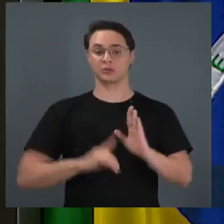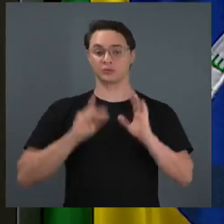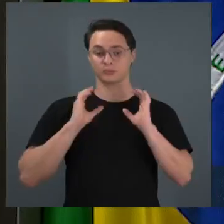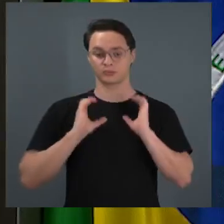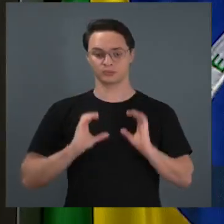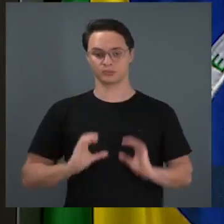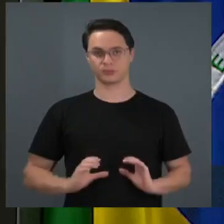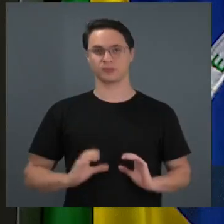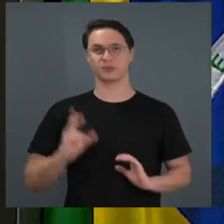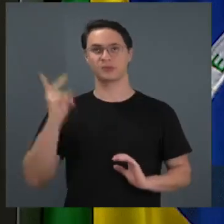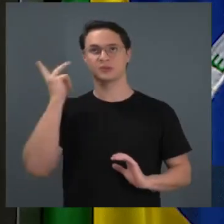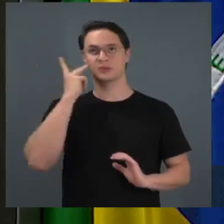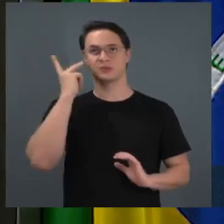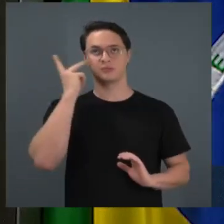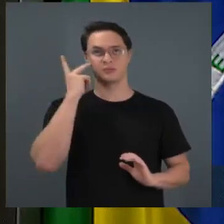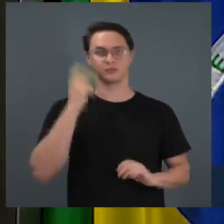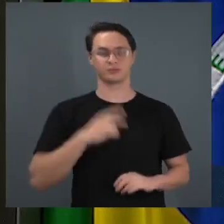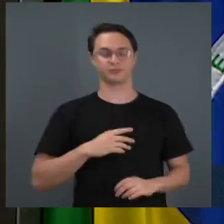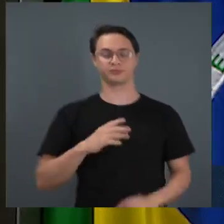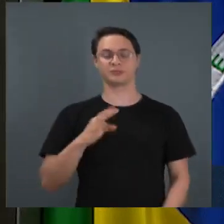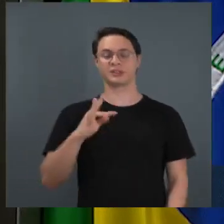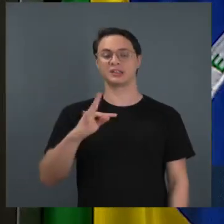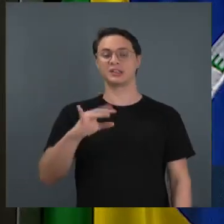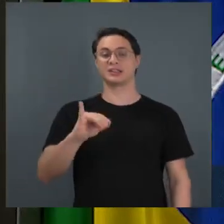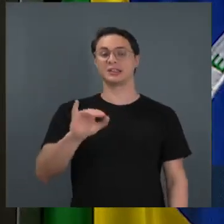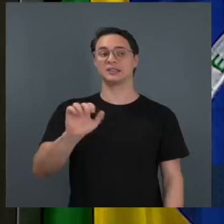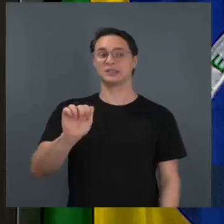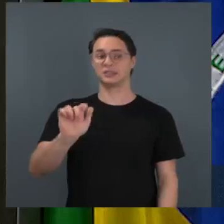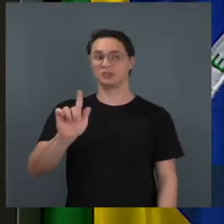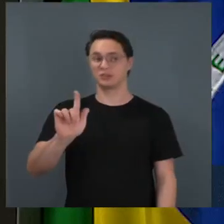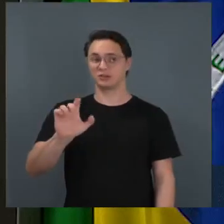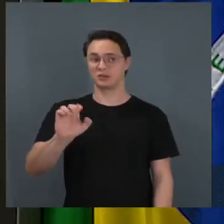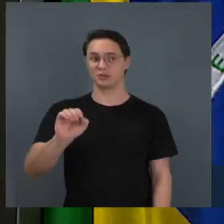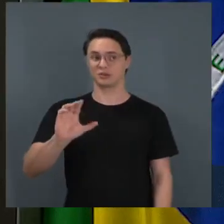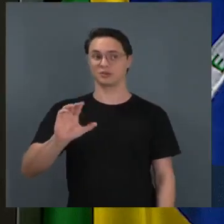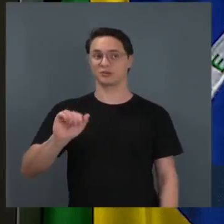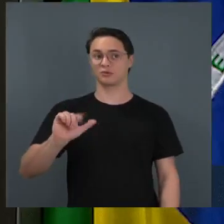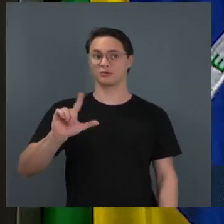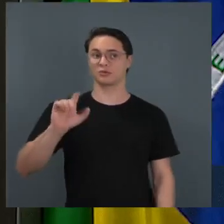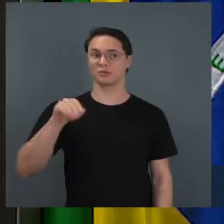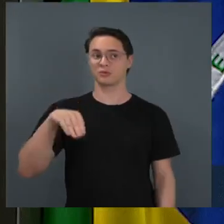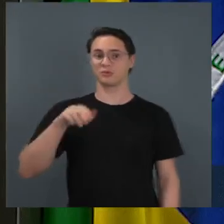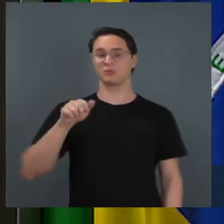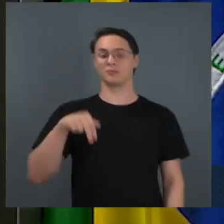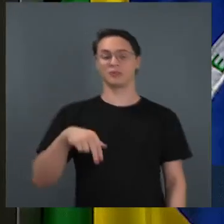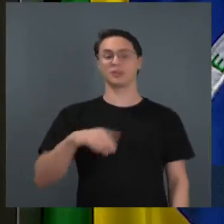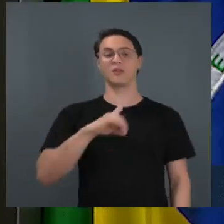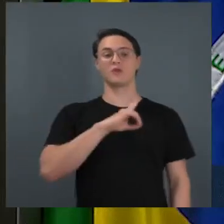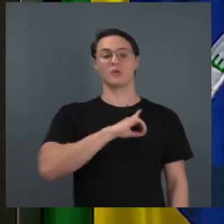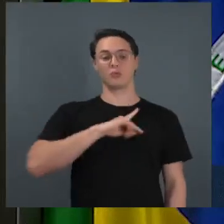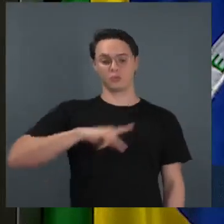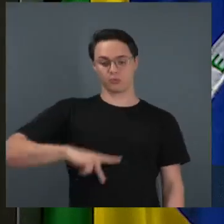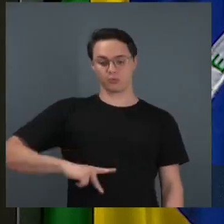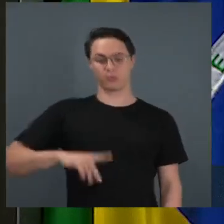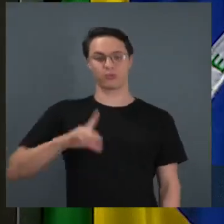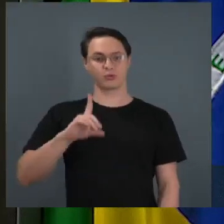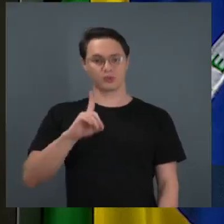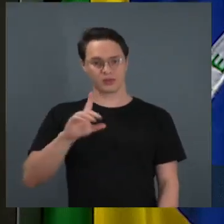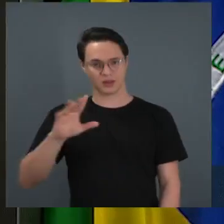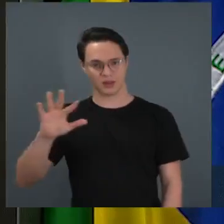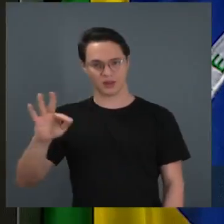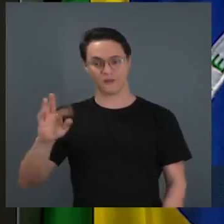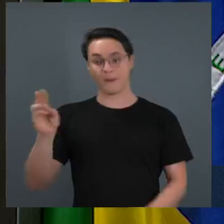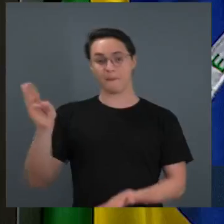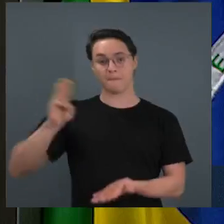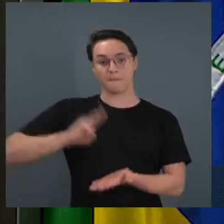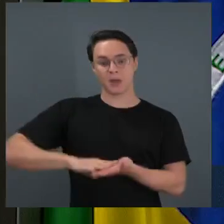adjunto em São Paulo. Tiago Kallmann, defensor público do DF e membro da Comissão de População em Situação